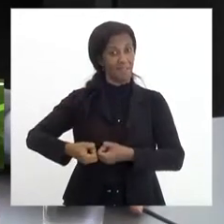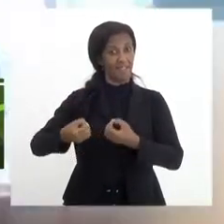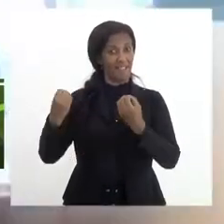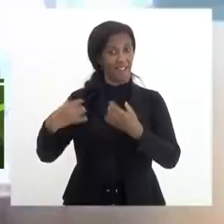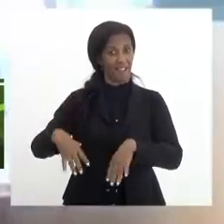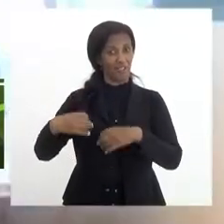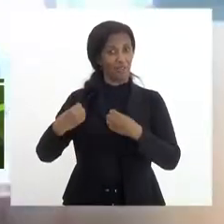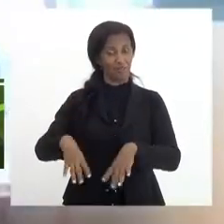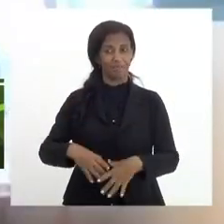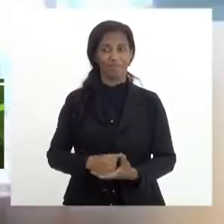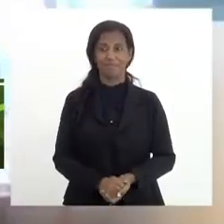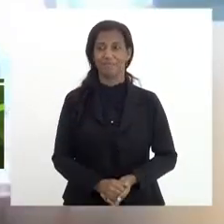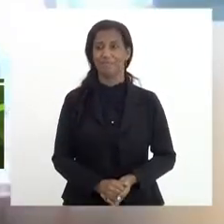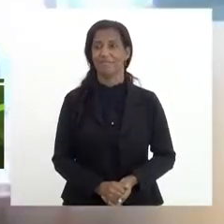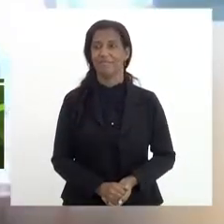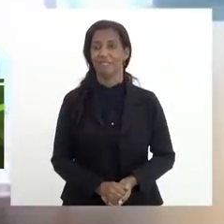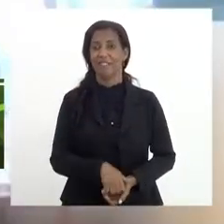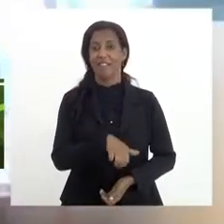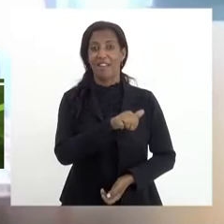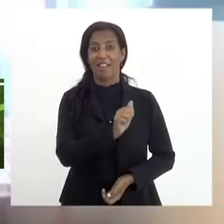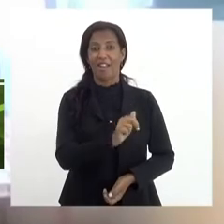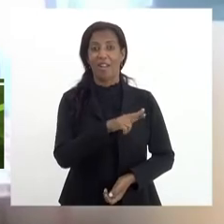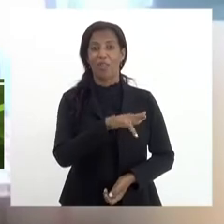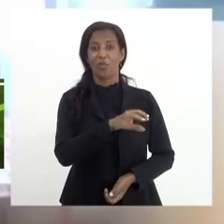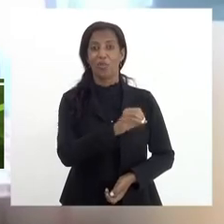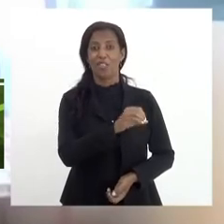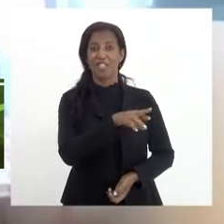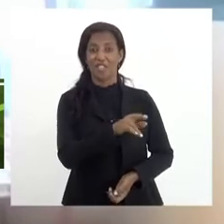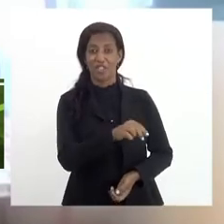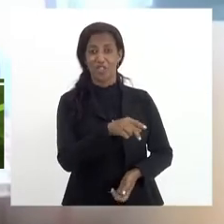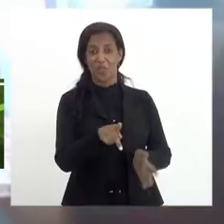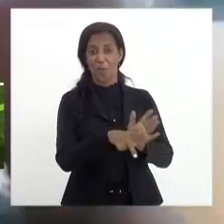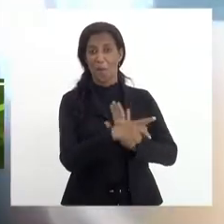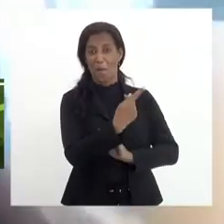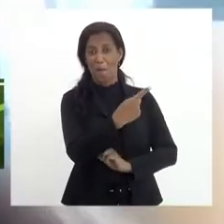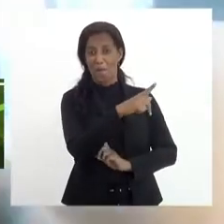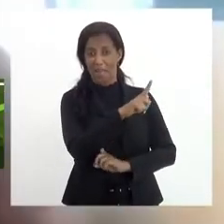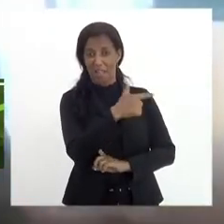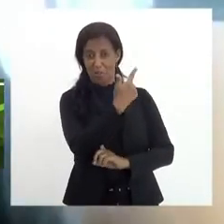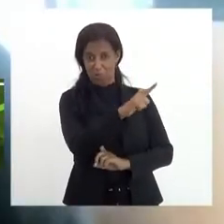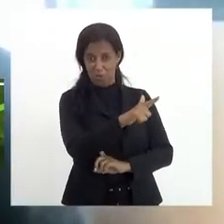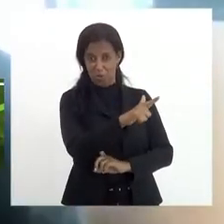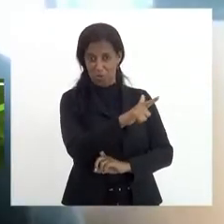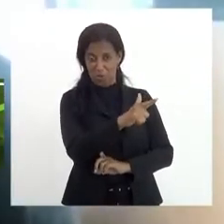Luiz Paulo, autorizativo no PL dos outros é refresco. É verdade.